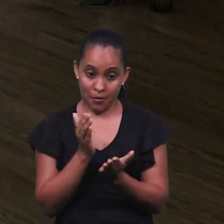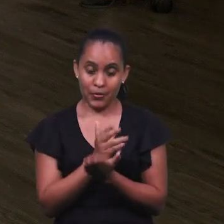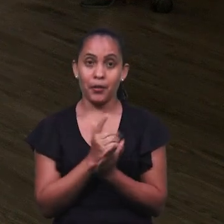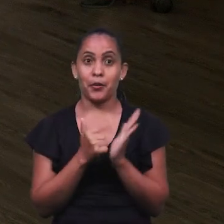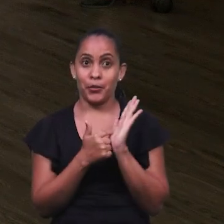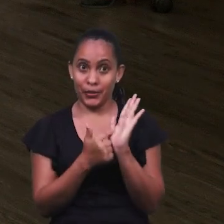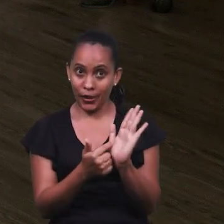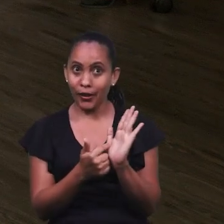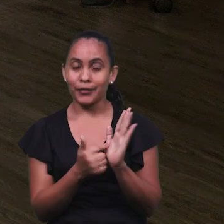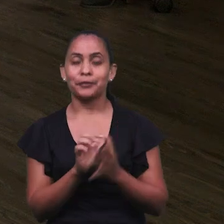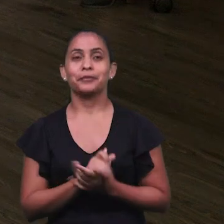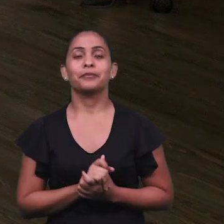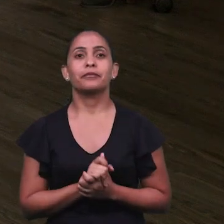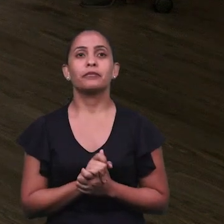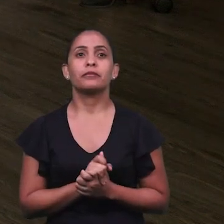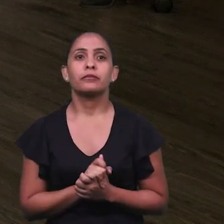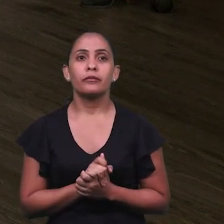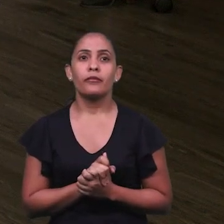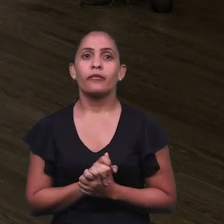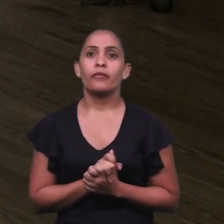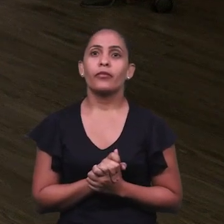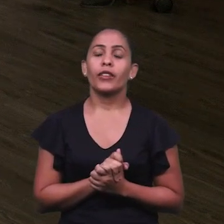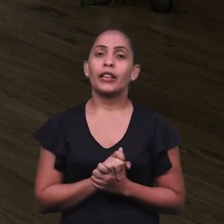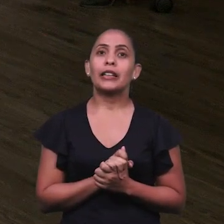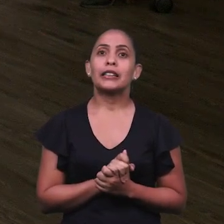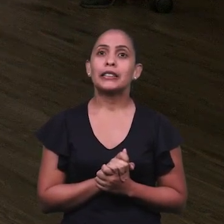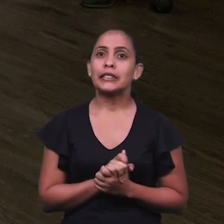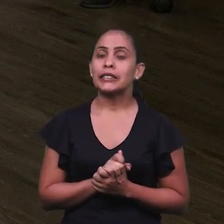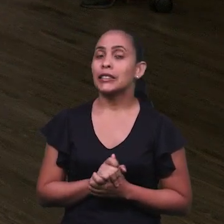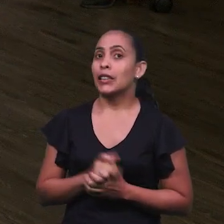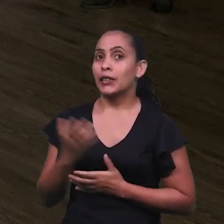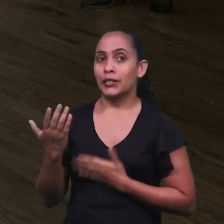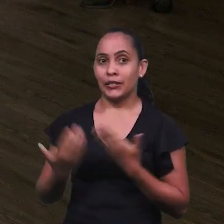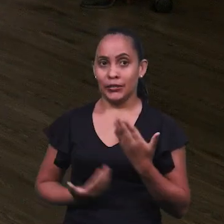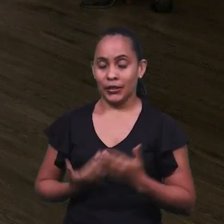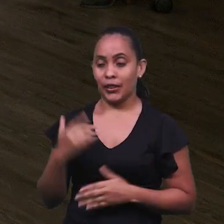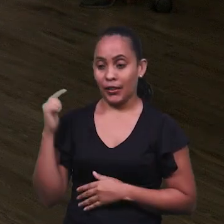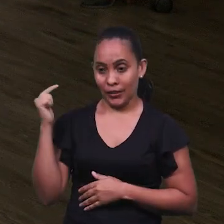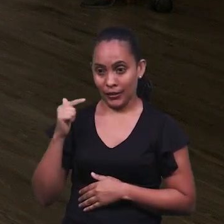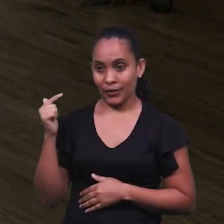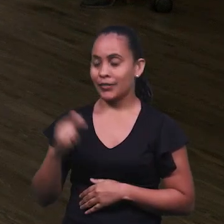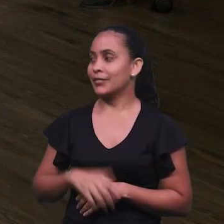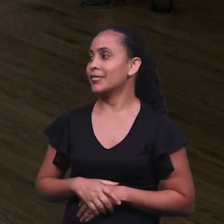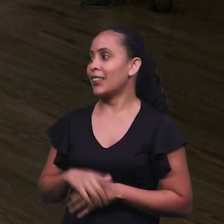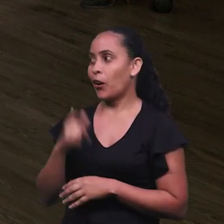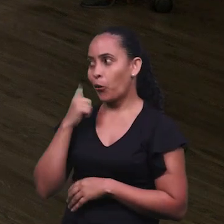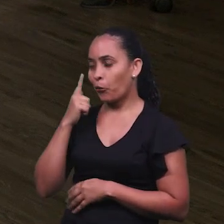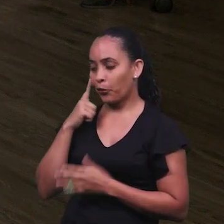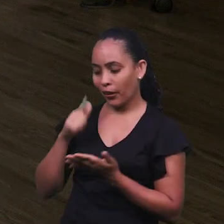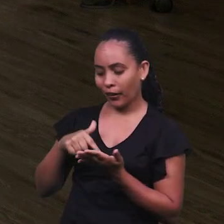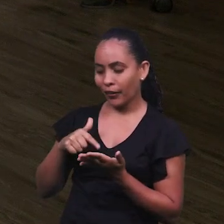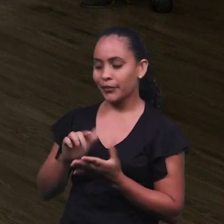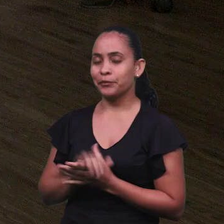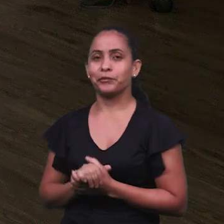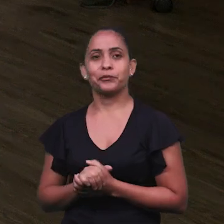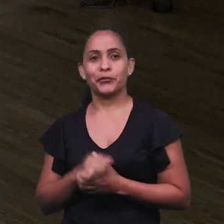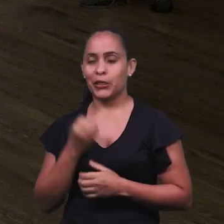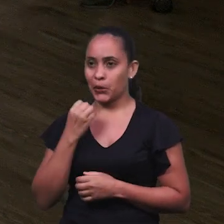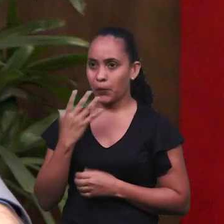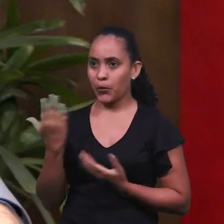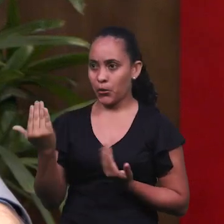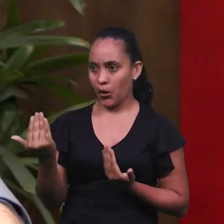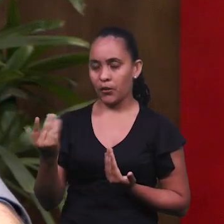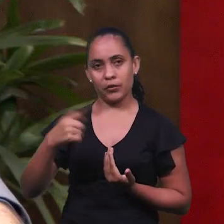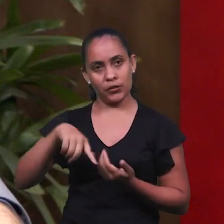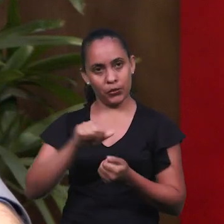Bíblia. Isso, está conferindo. E até fazendo igual os crentes de Bereia. De Bereia, examinando se é isso mesmo. Examinando se é isso mesmo, muito bom. Os jovens